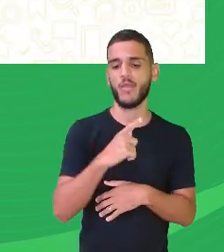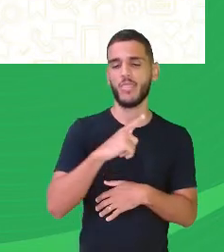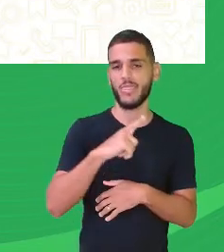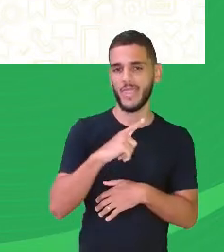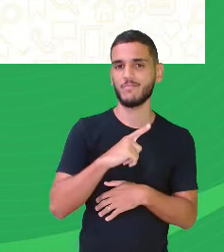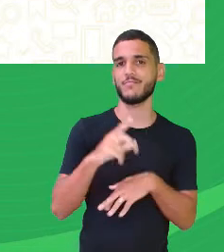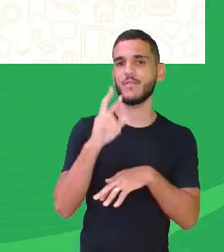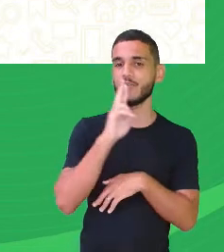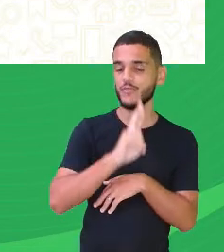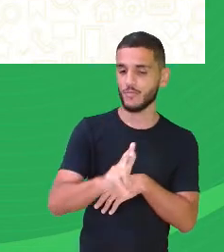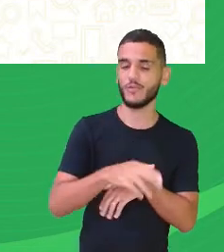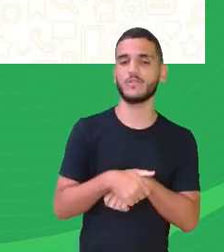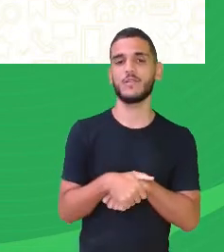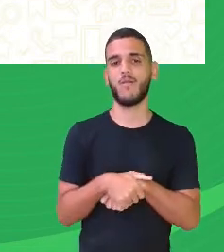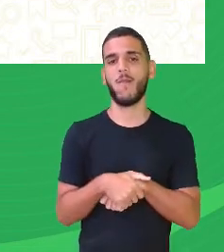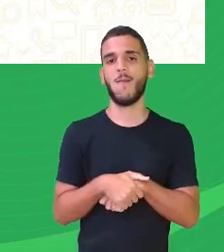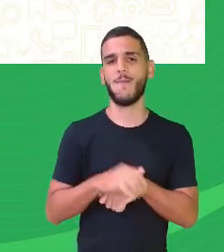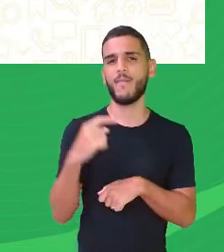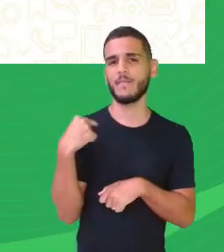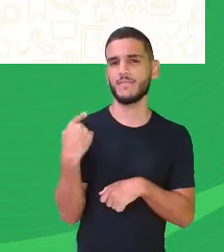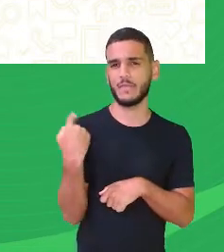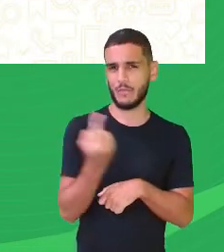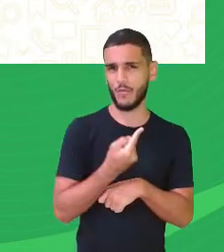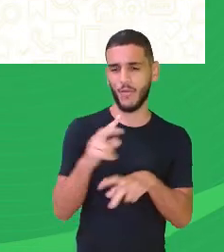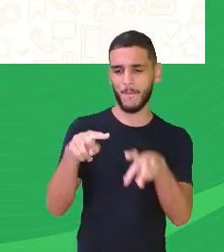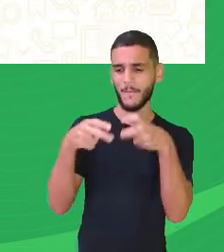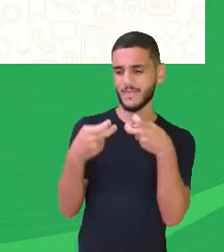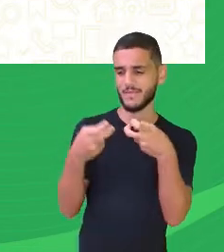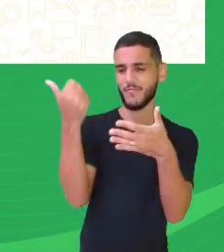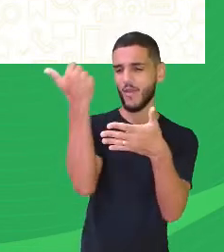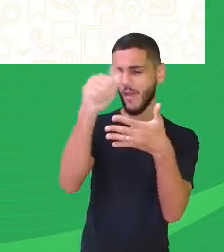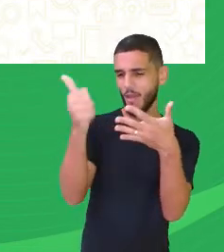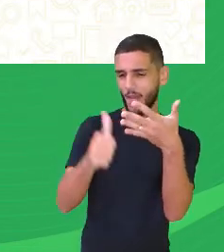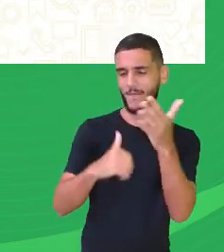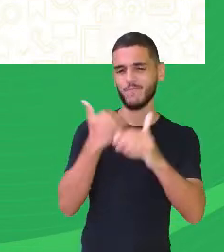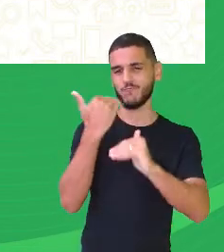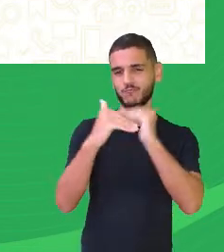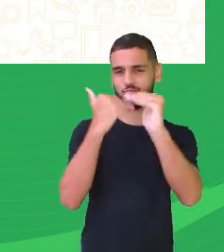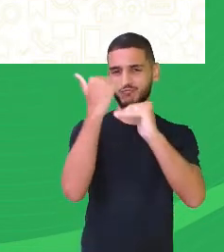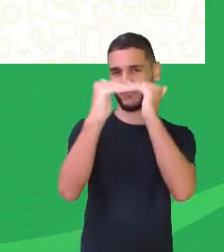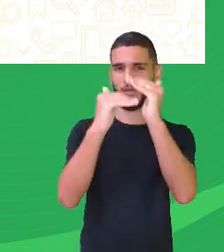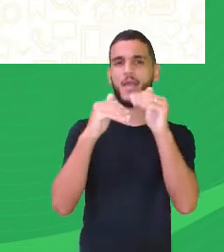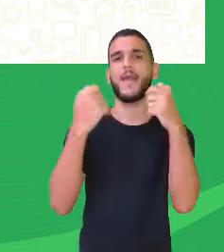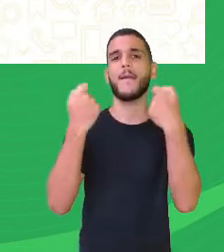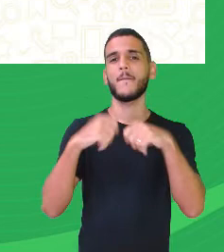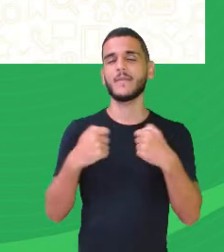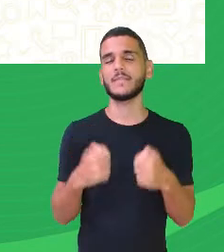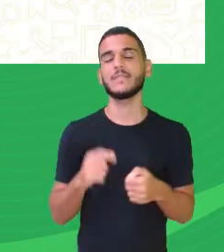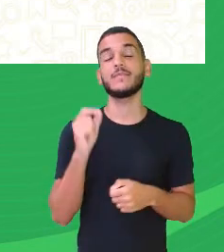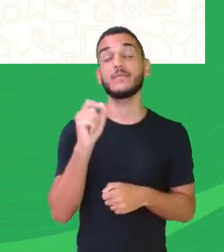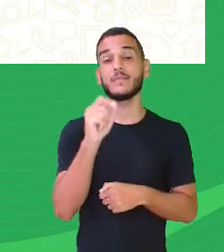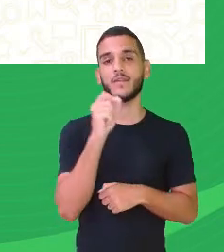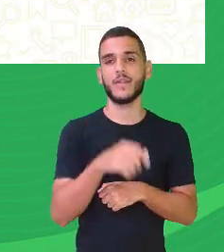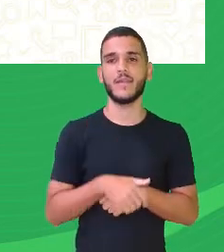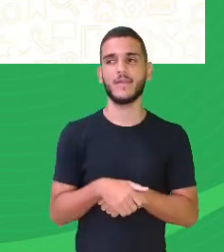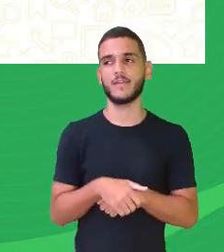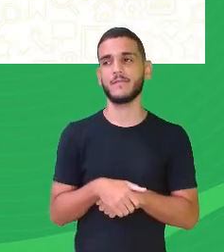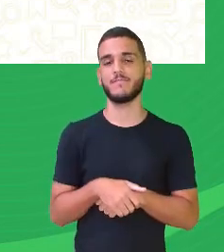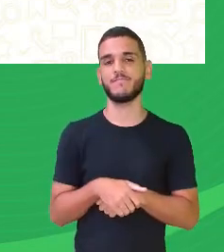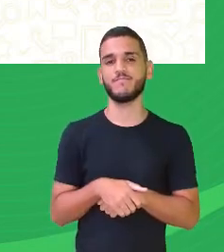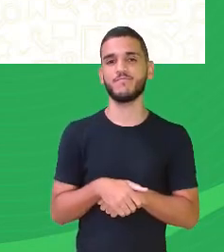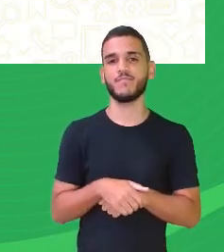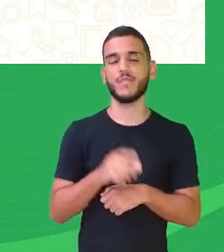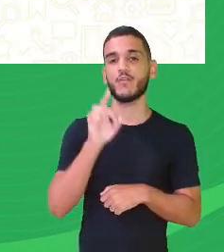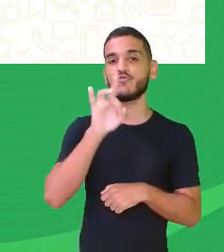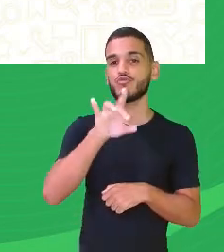respostas. Se a gente não percebe no processo de avaliação todos esses aspectos, a gente fica meio que pulando